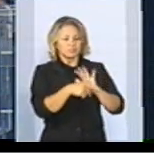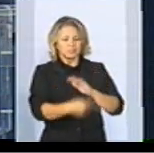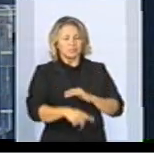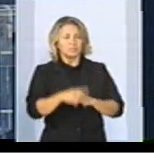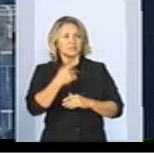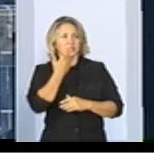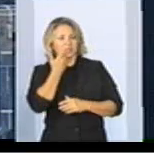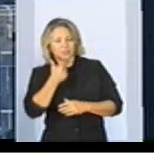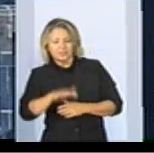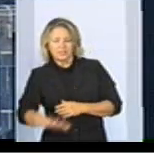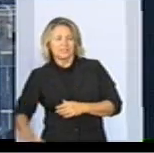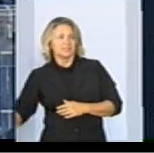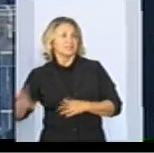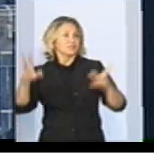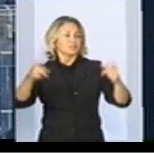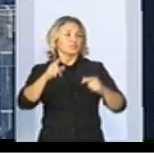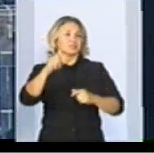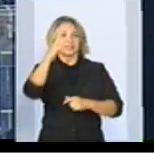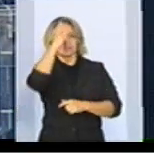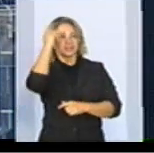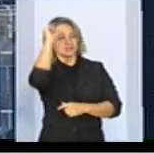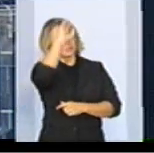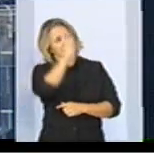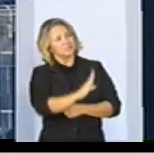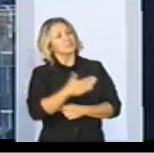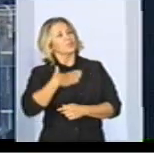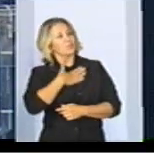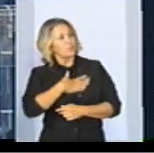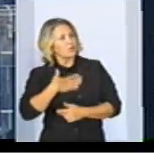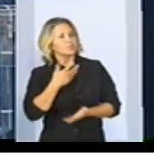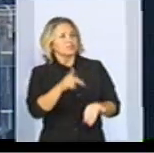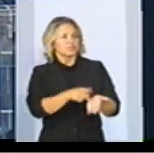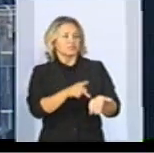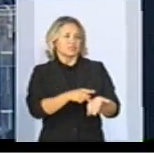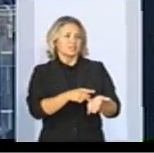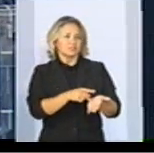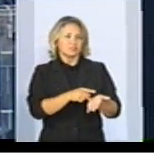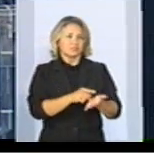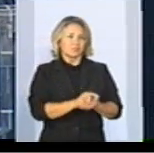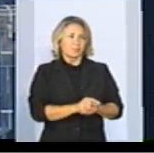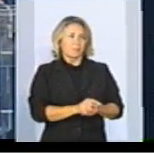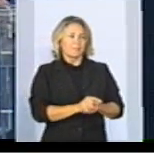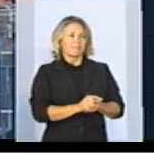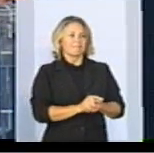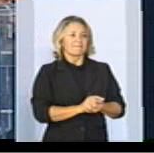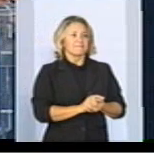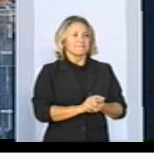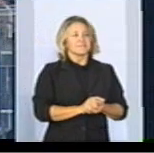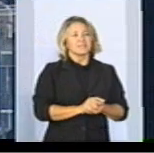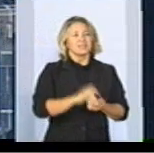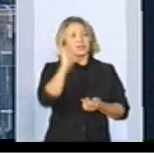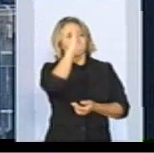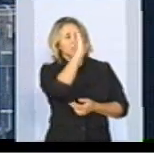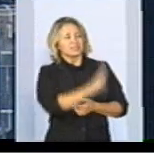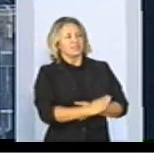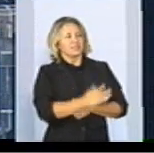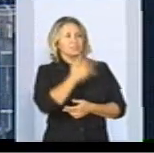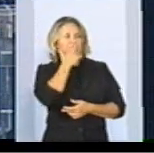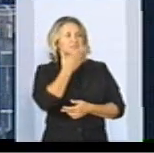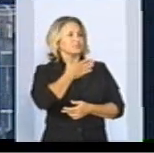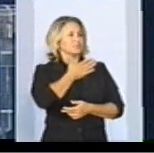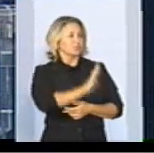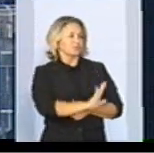tudo que o brasileiro assiste. Então, ou seja, o brasileiro não se vê na TV por assinatura.